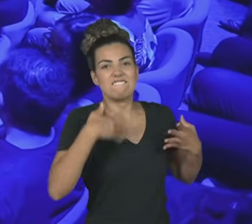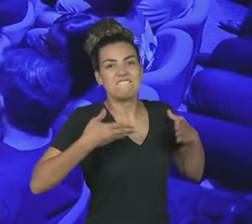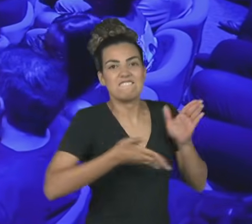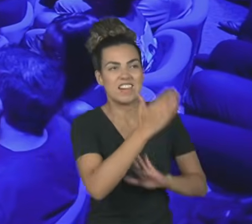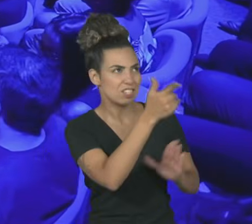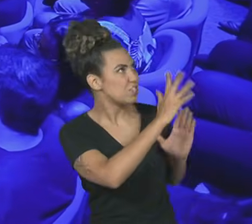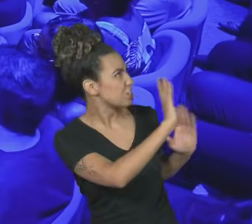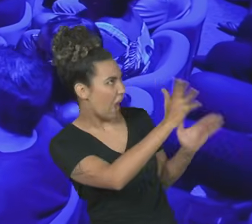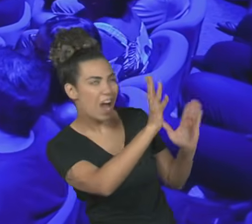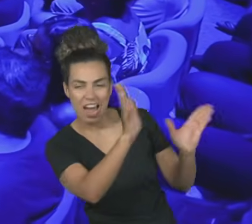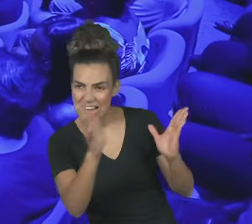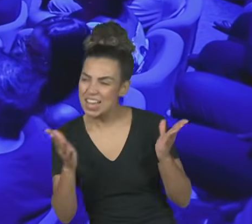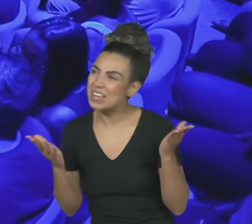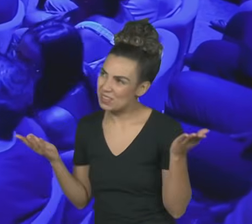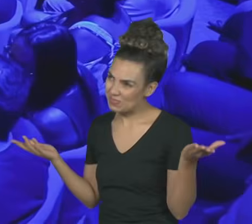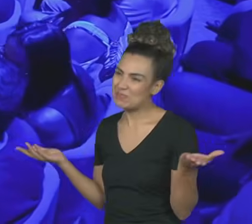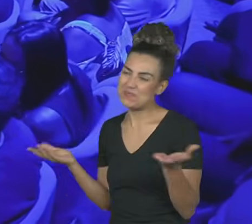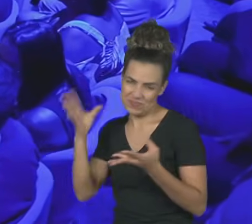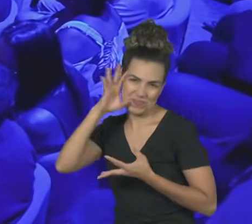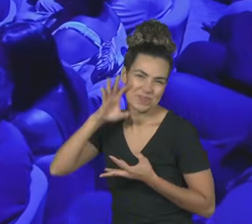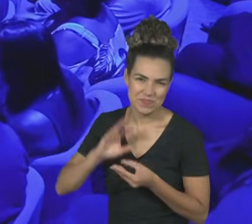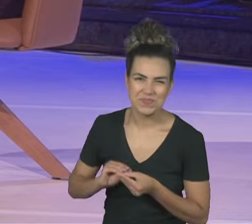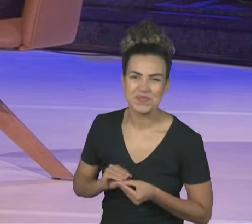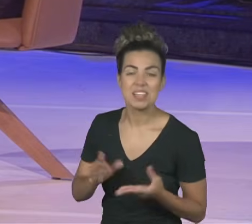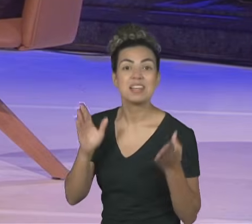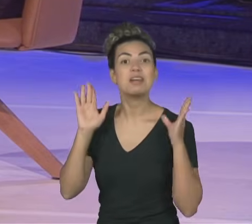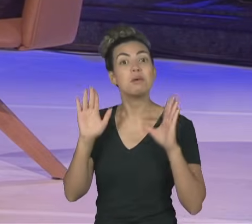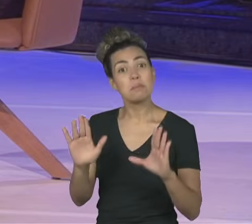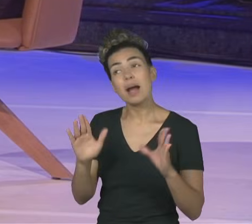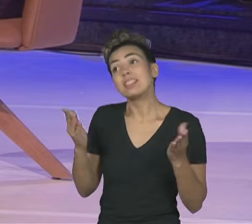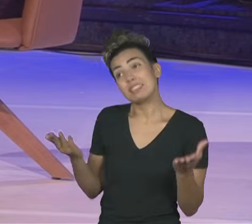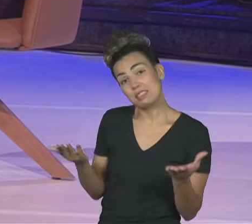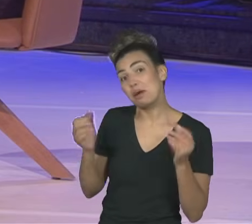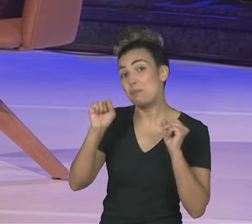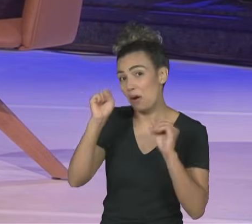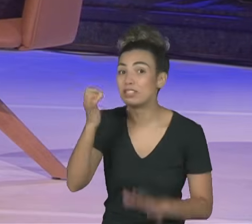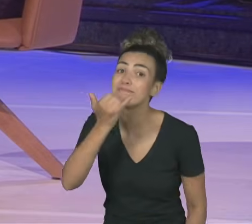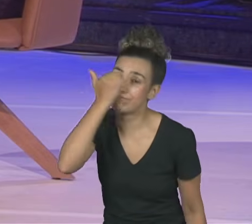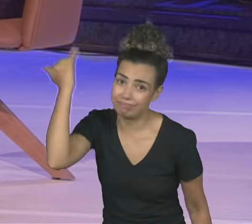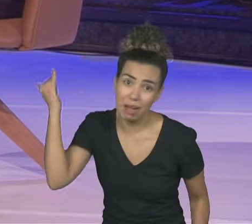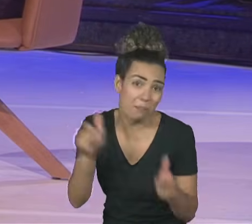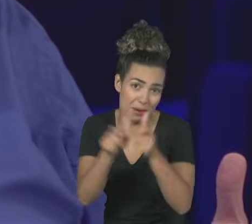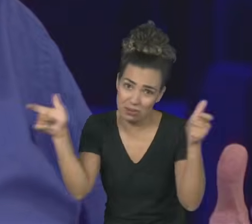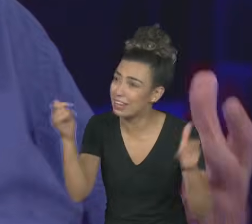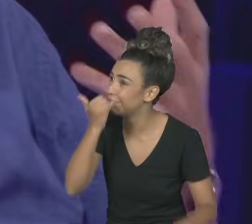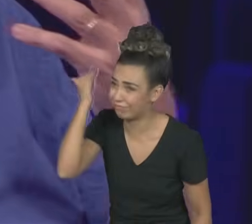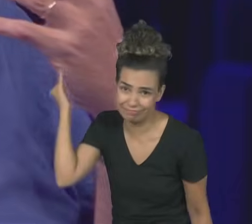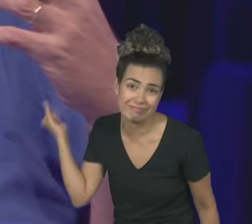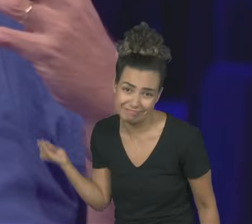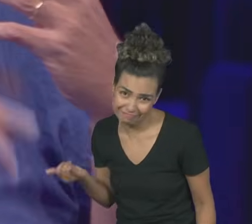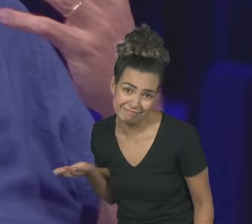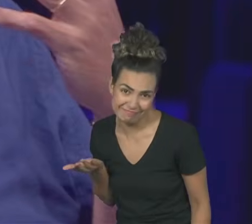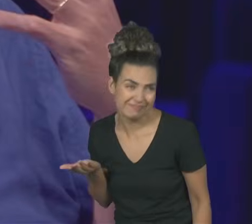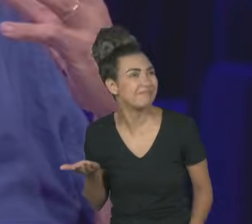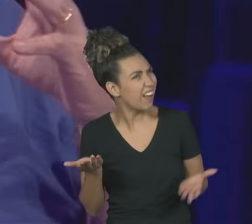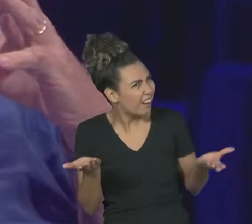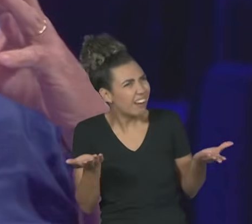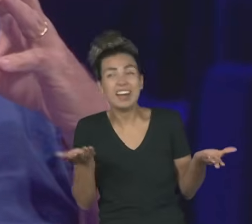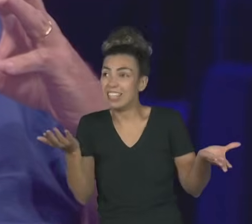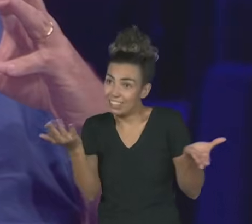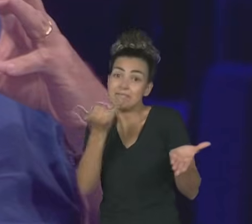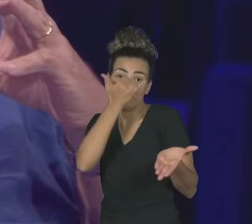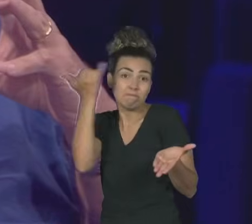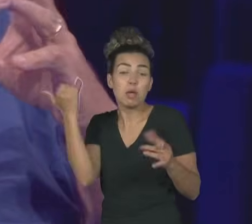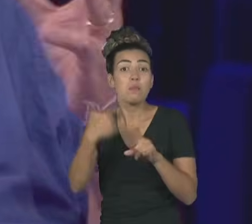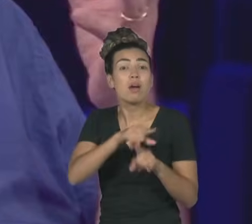Isso somado, né, ao fato de que, em geral, dá errado, né, mas dá errado porque você tem na cabeça que